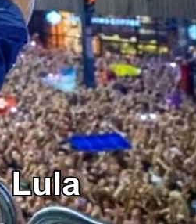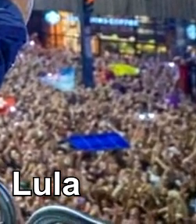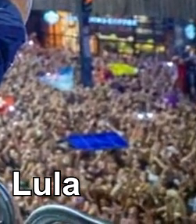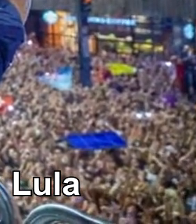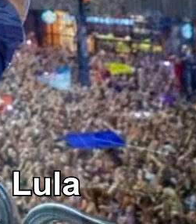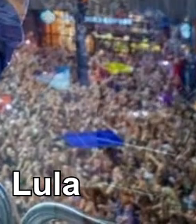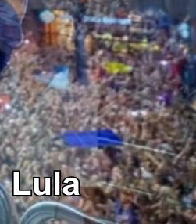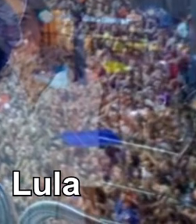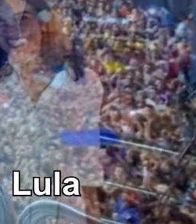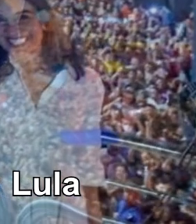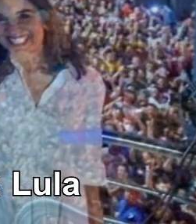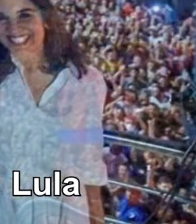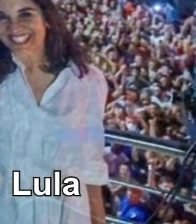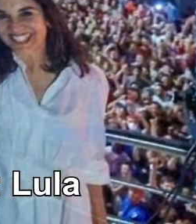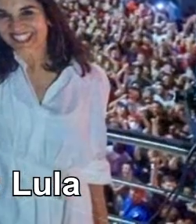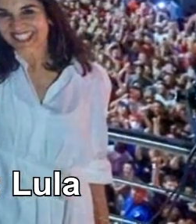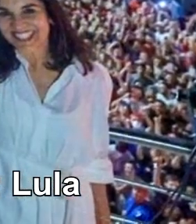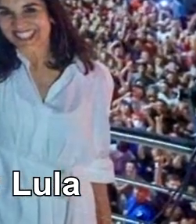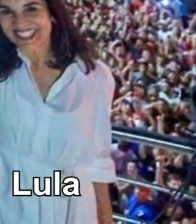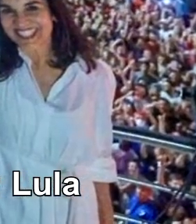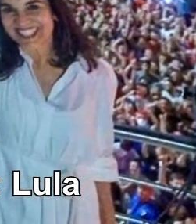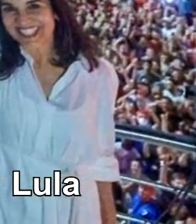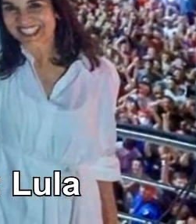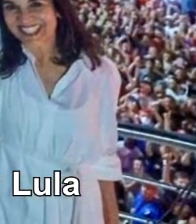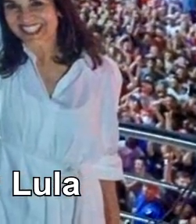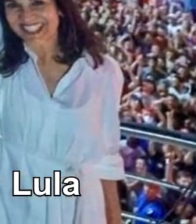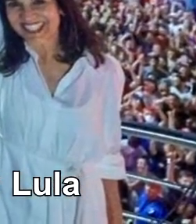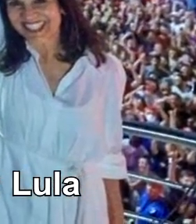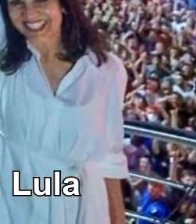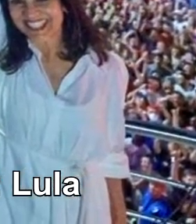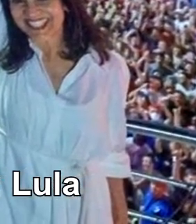32,38% dos votos. Bolsonaro obteve